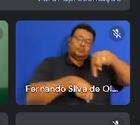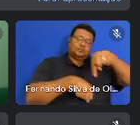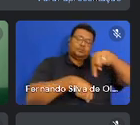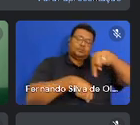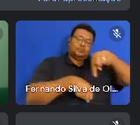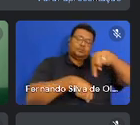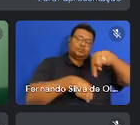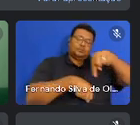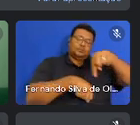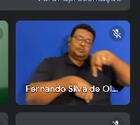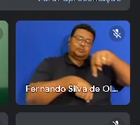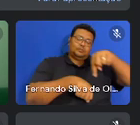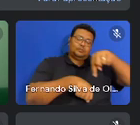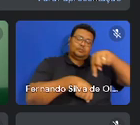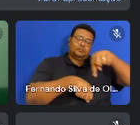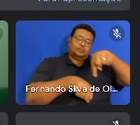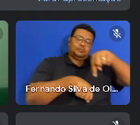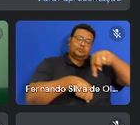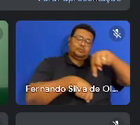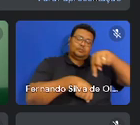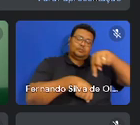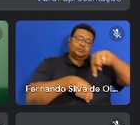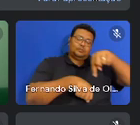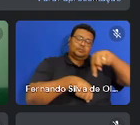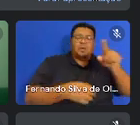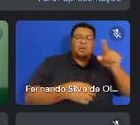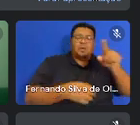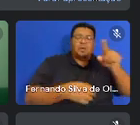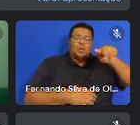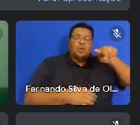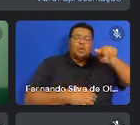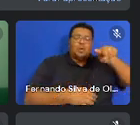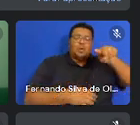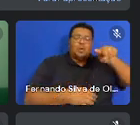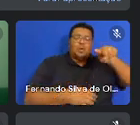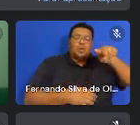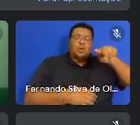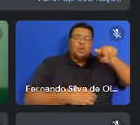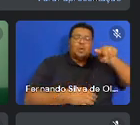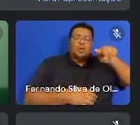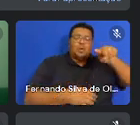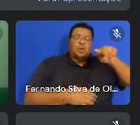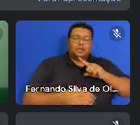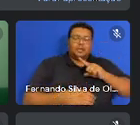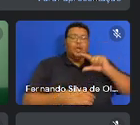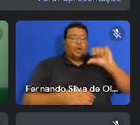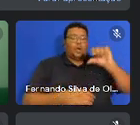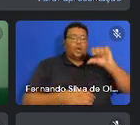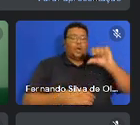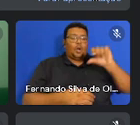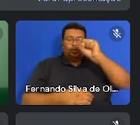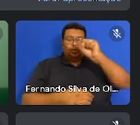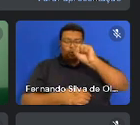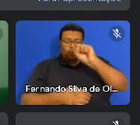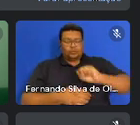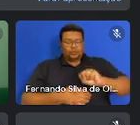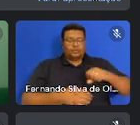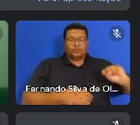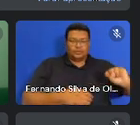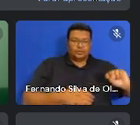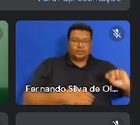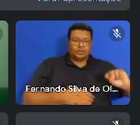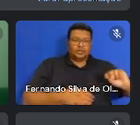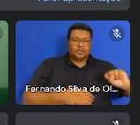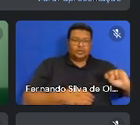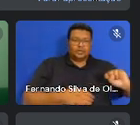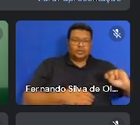Mas, independentemente da ordem, eu sempre vou ter octógono, octógono ou quadrado. Ou eu vou